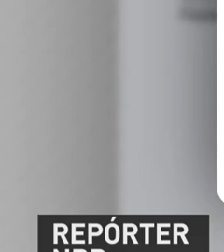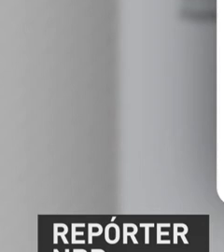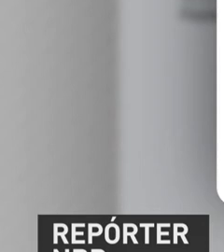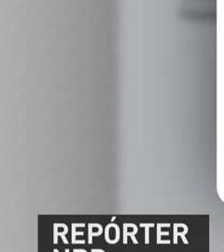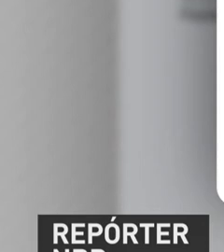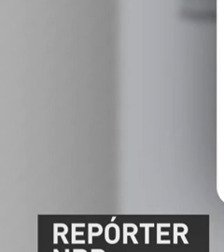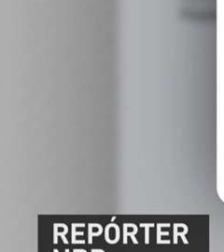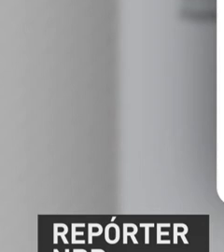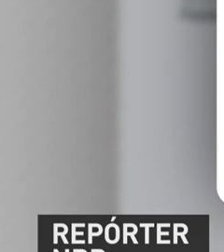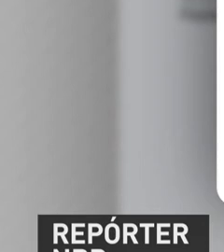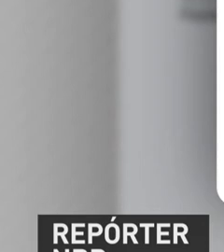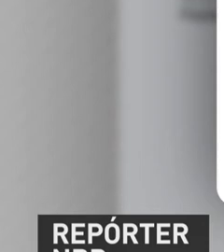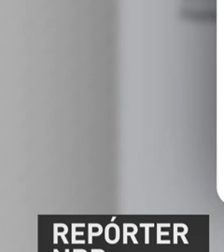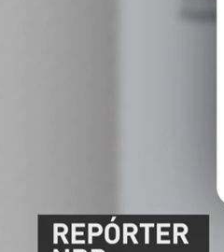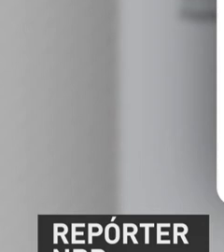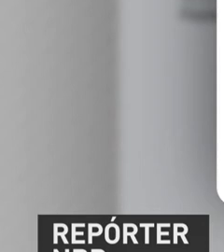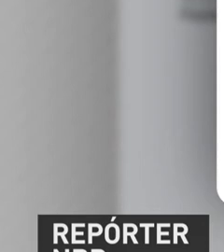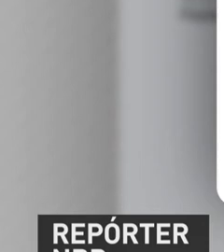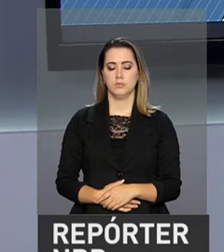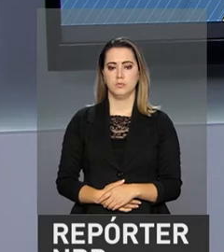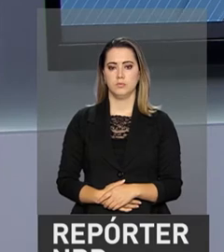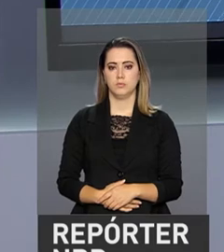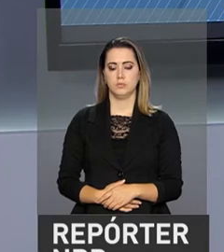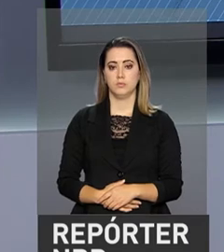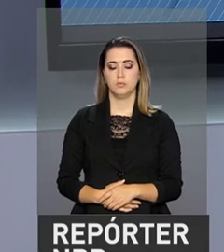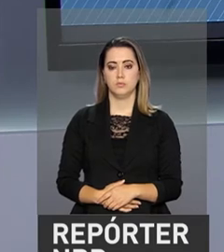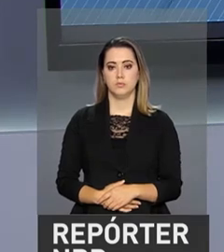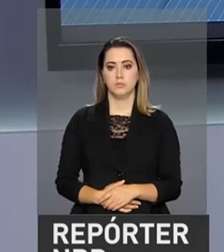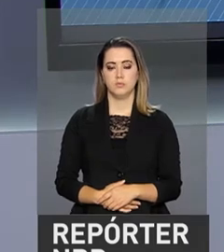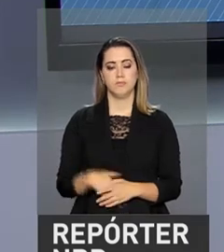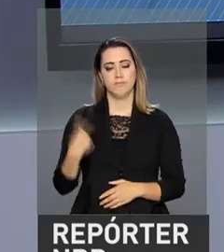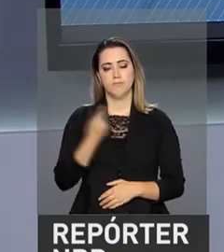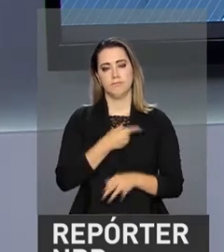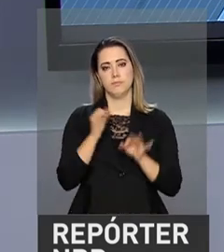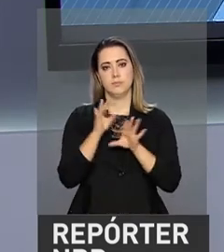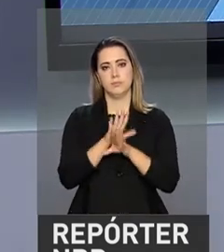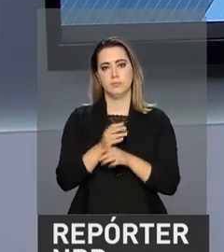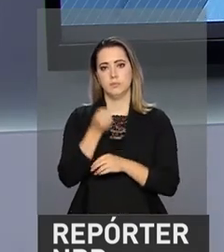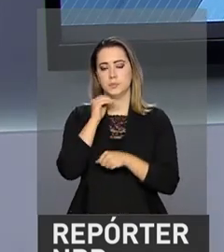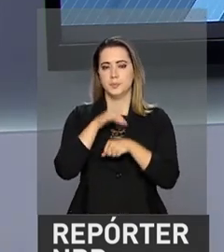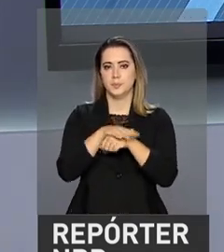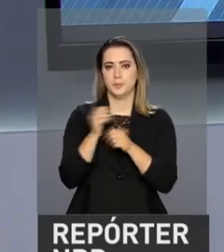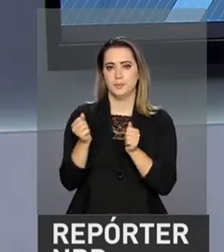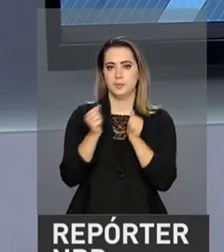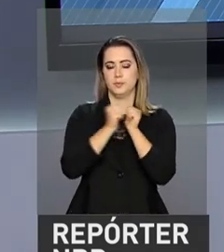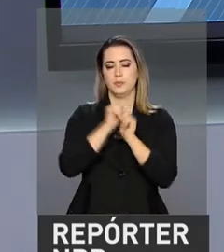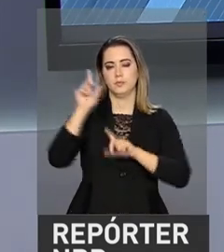esperado e a confiança está de volta. Nós ficamos por aqui. Uma boa noite